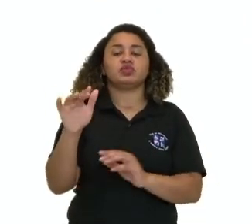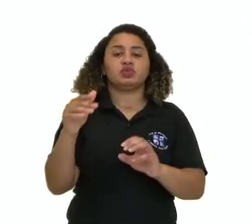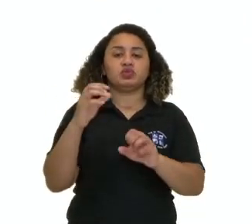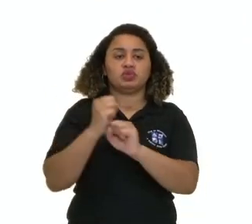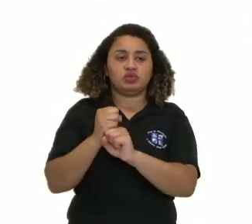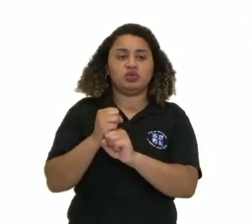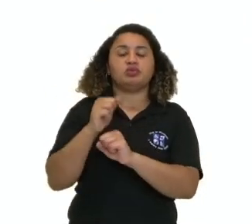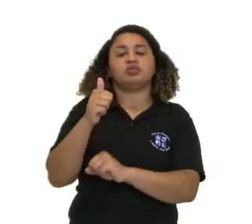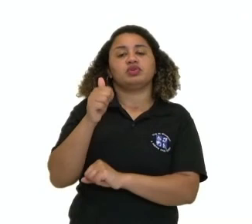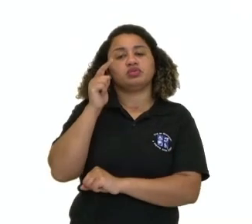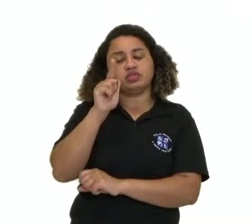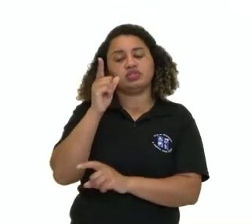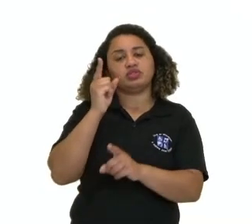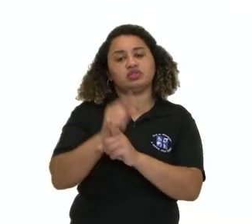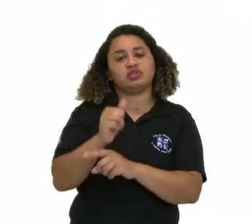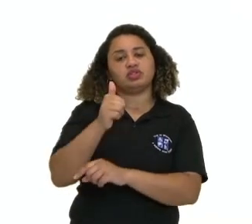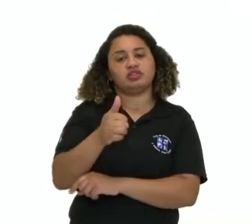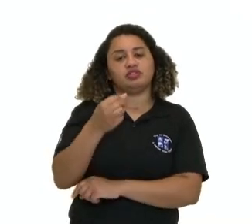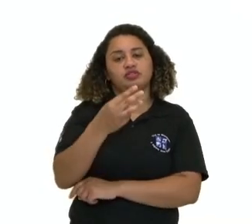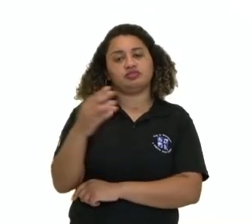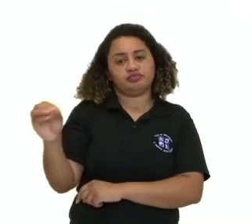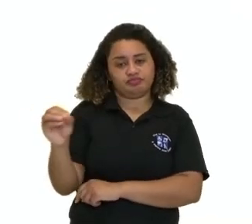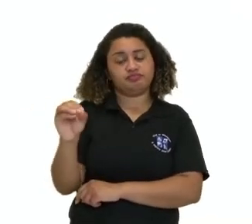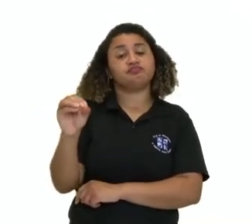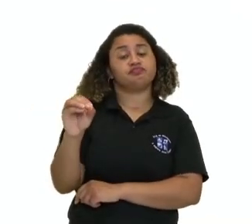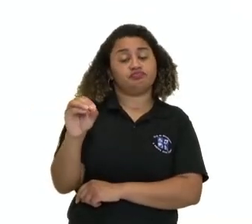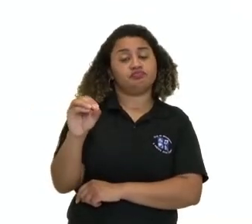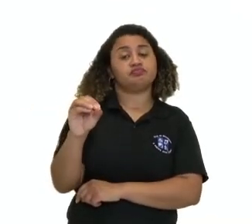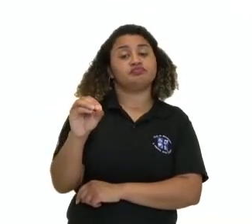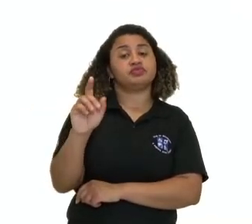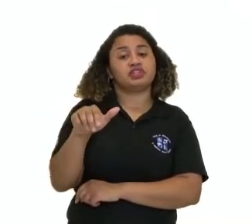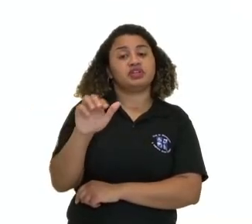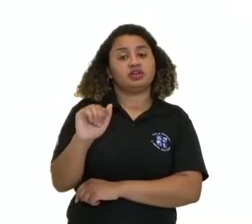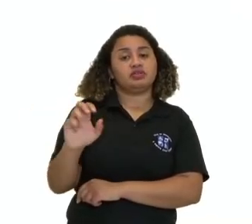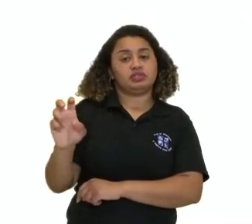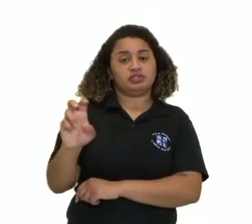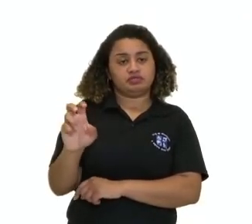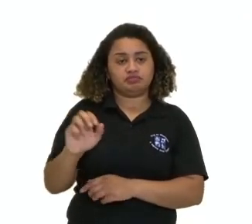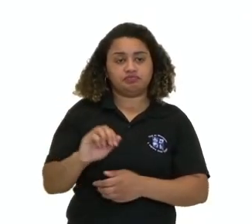aqui, já deu 1.300, o meu A5, né?